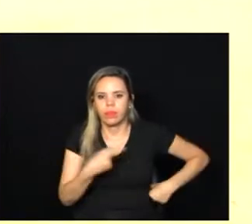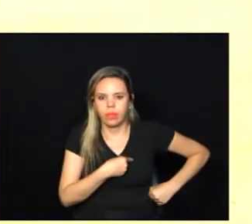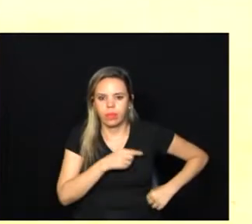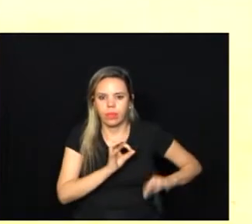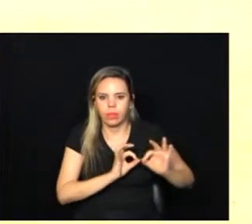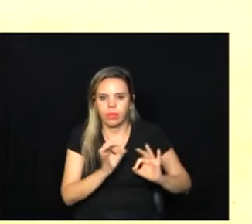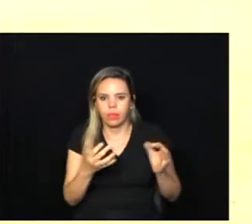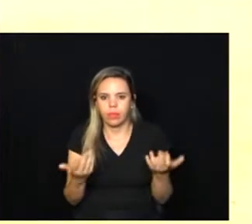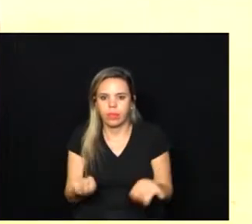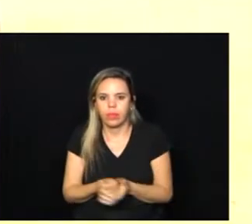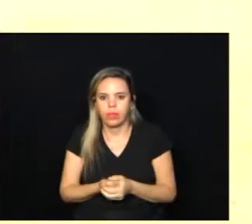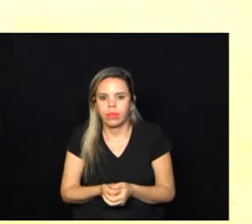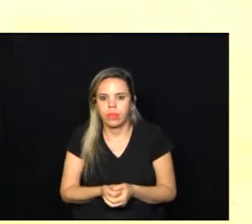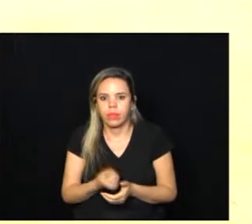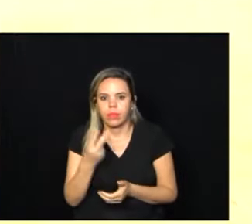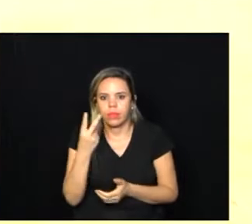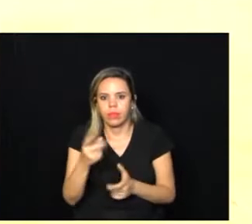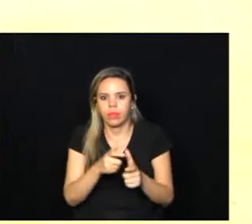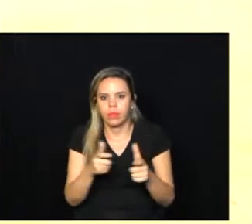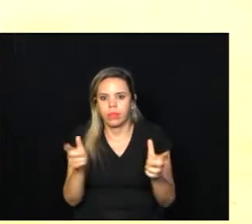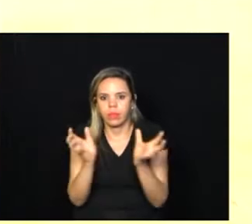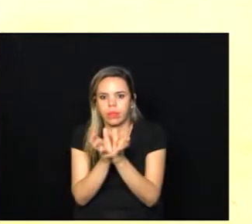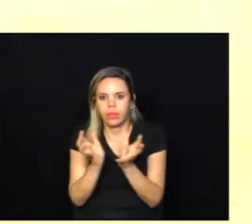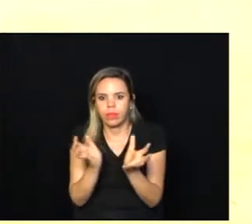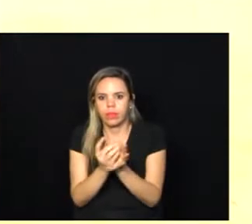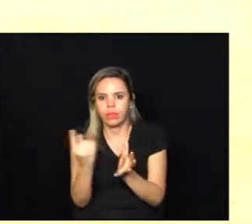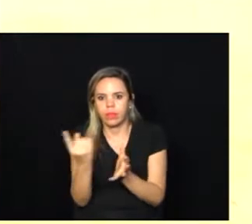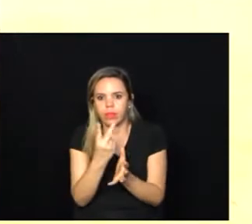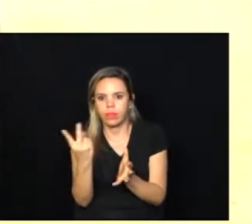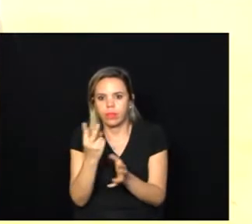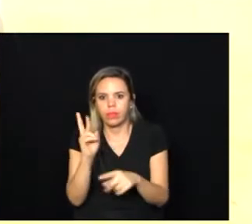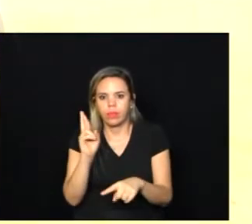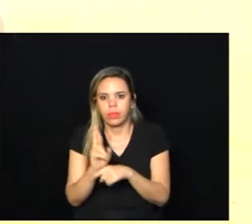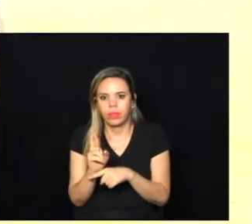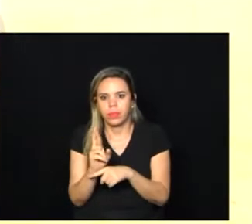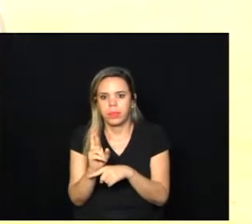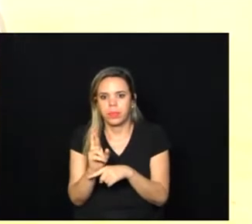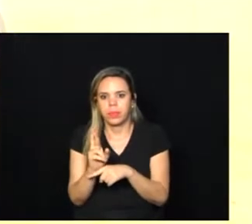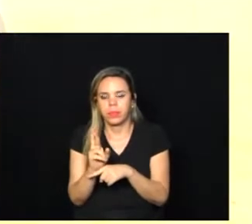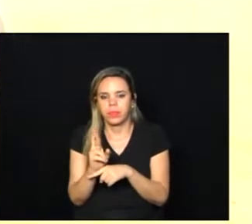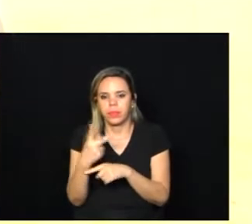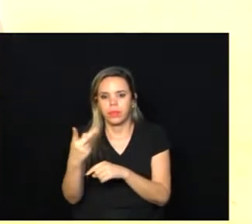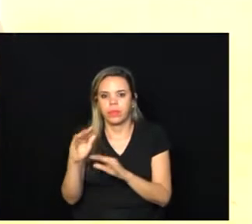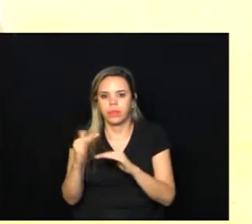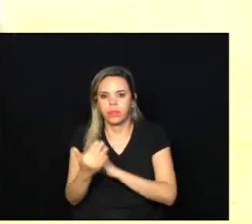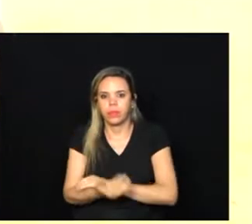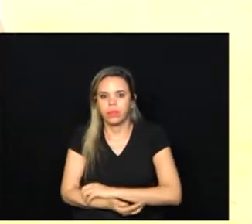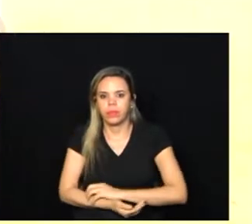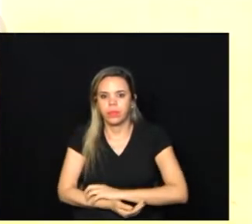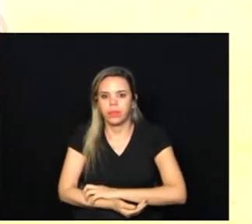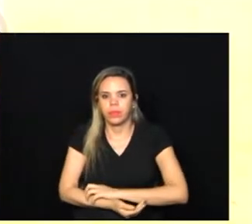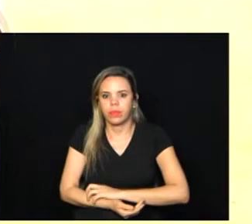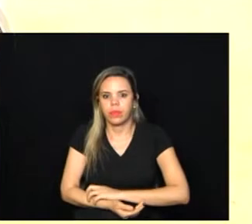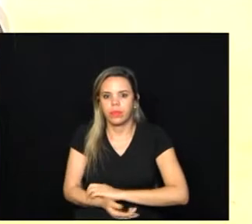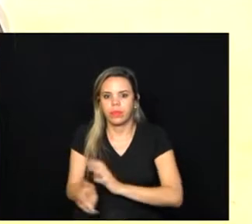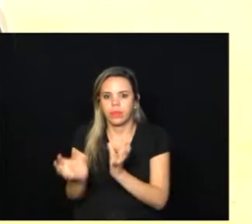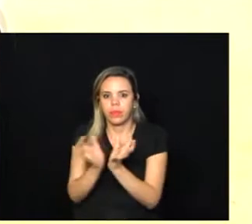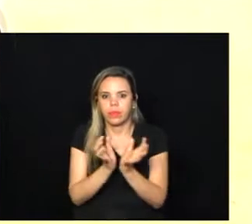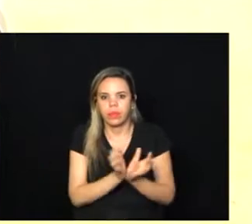organização. São duas grandes equipes aí, cada uma representando o seu bairro, a sua